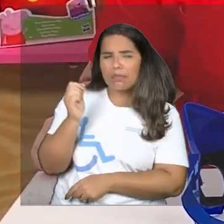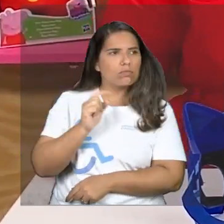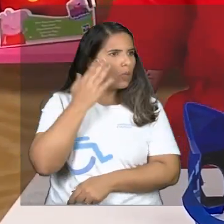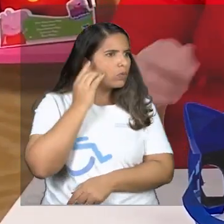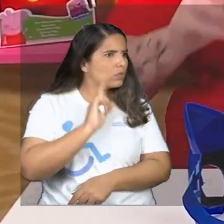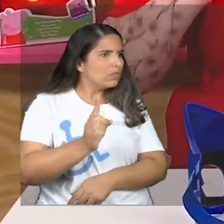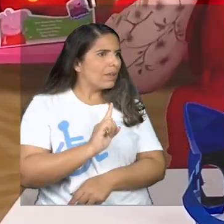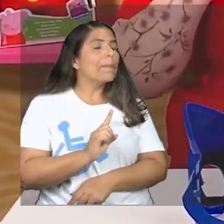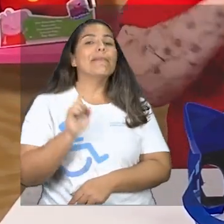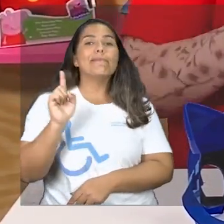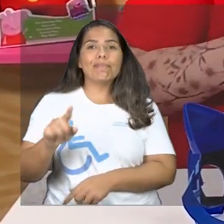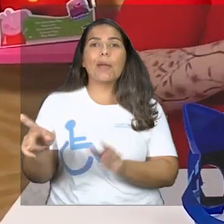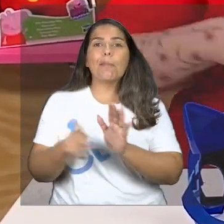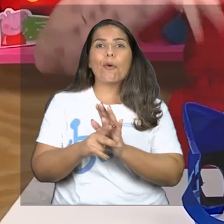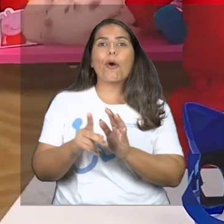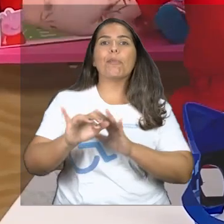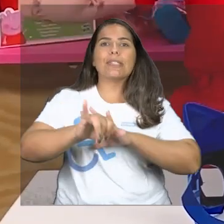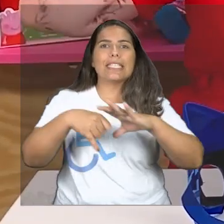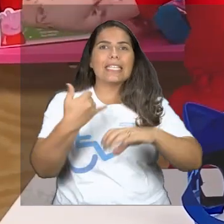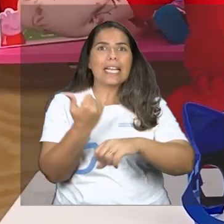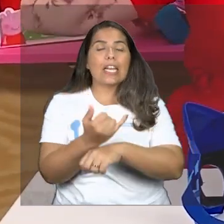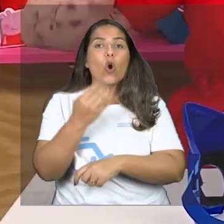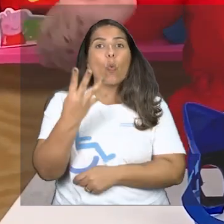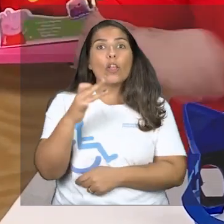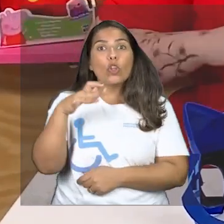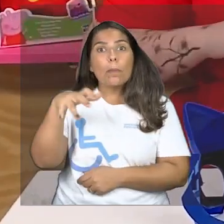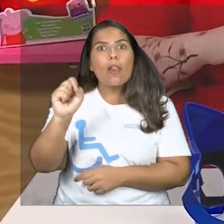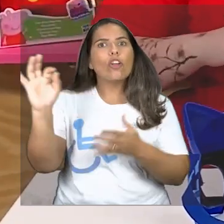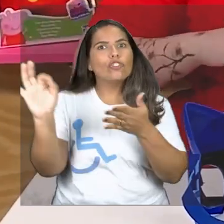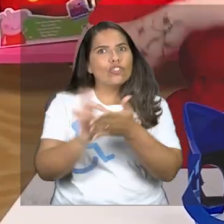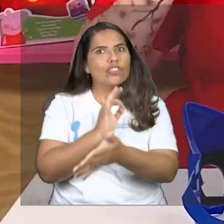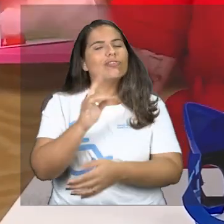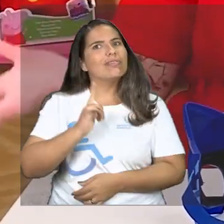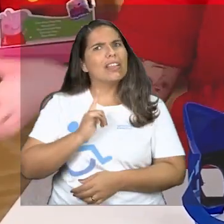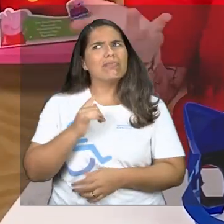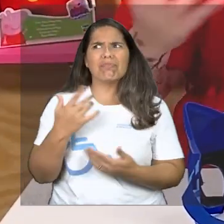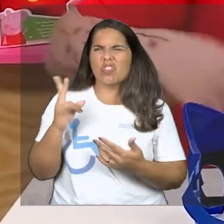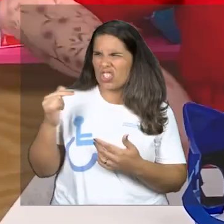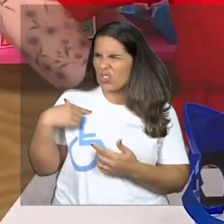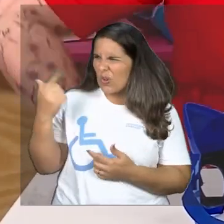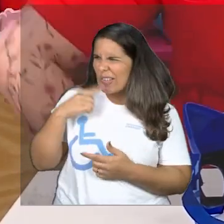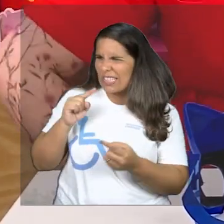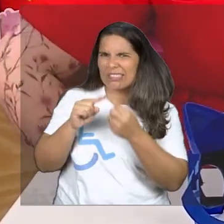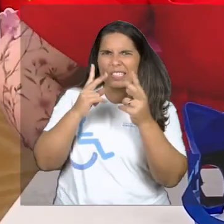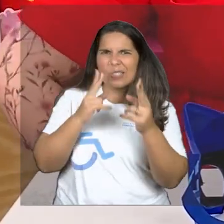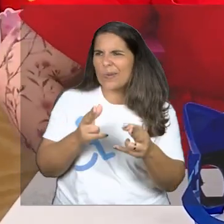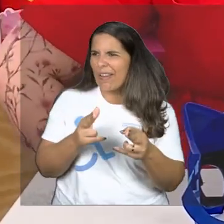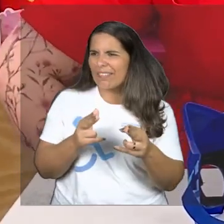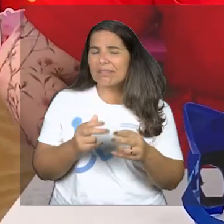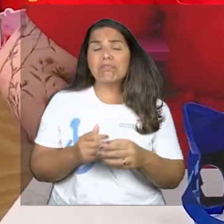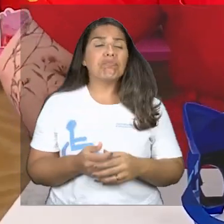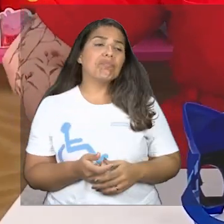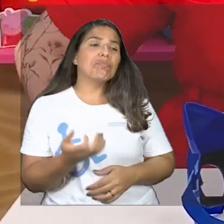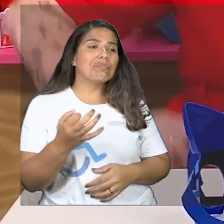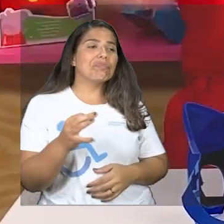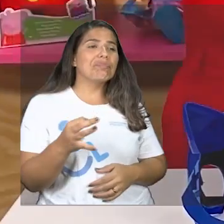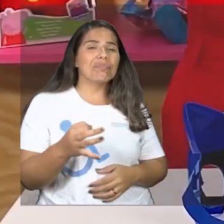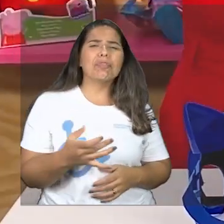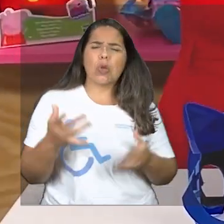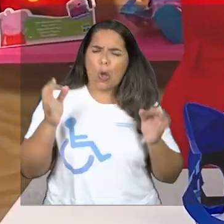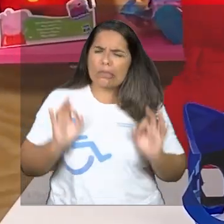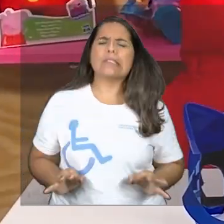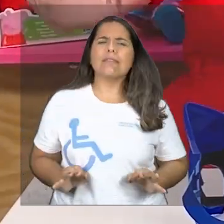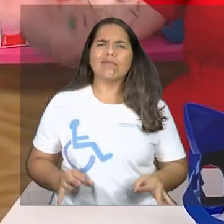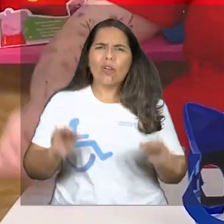Não sabia. O canal deles tem 4 milhões de inscritos. Será que um dia a gente consegue alcançar esses caras? Com